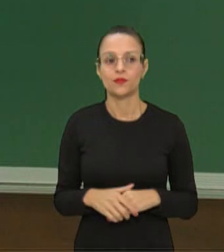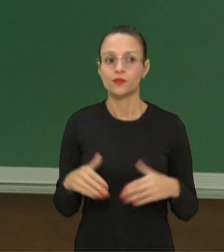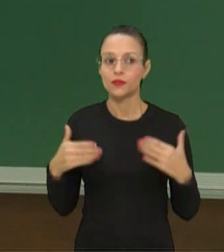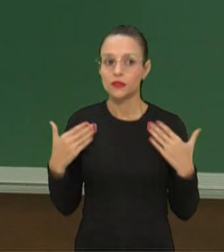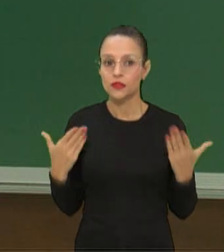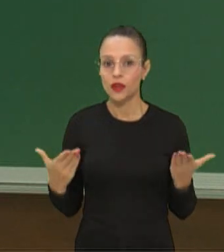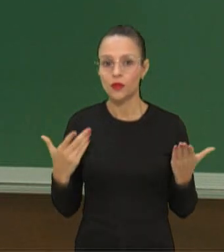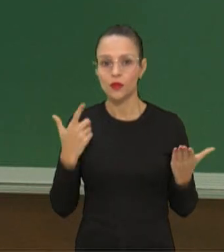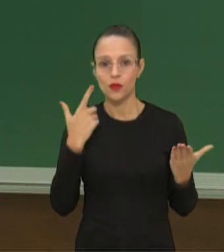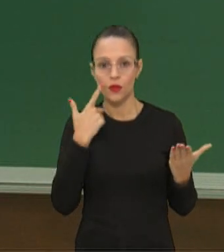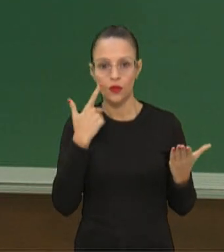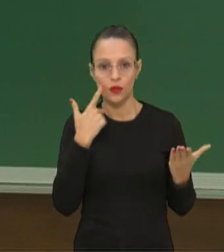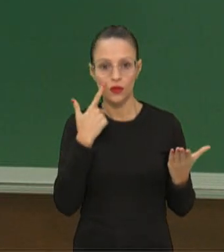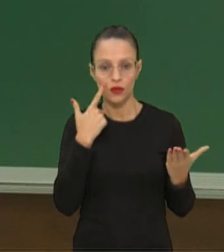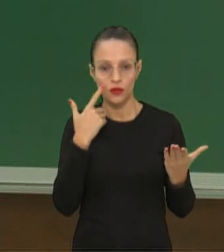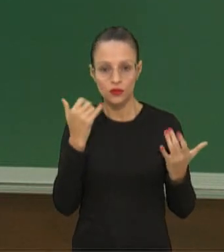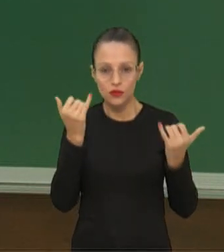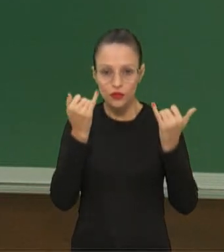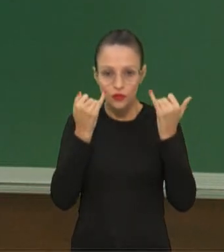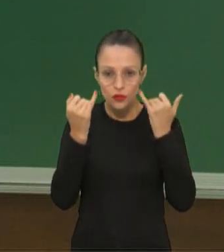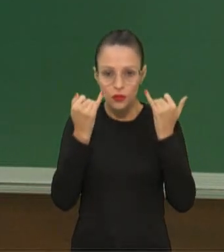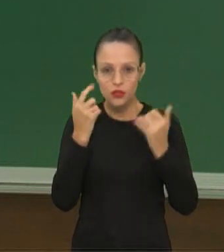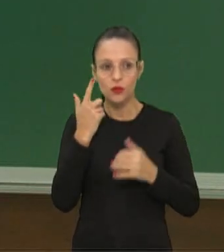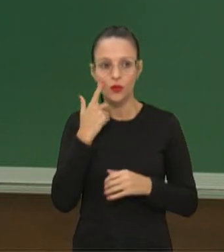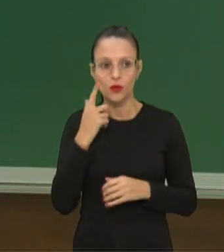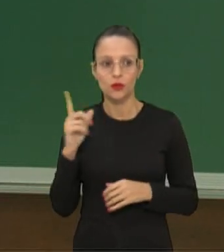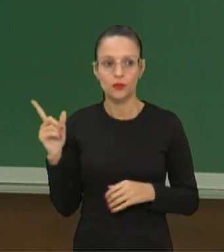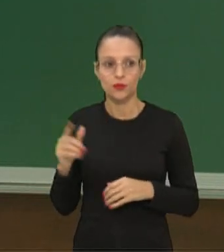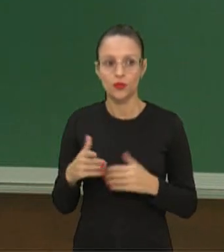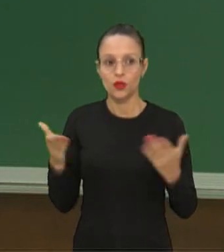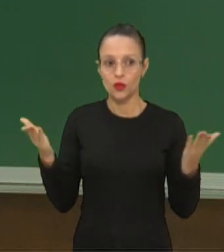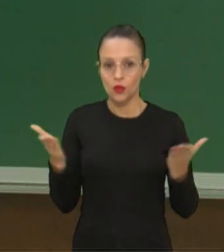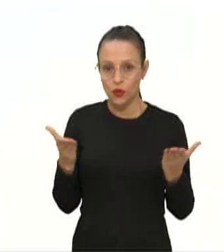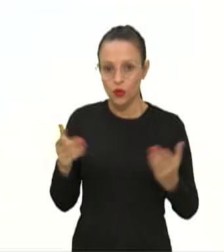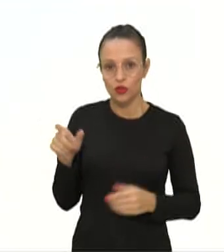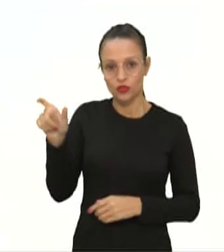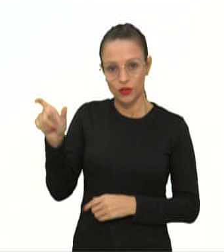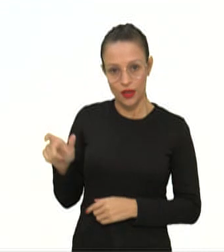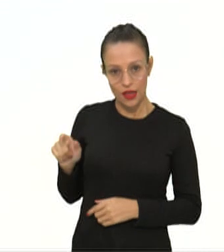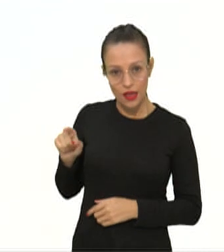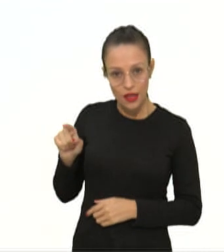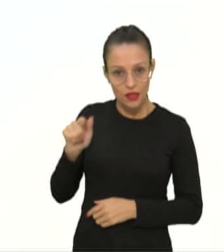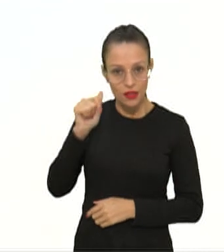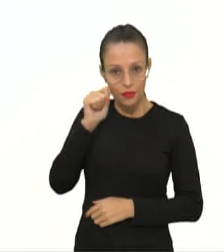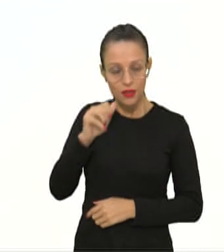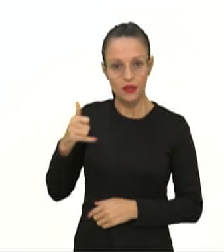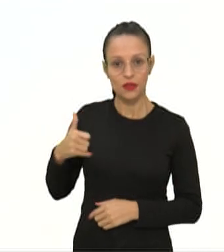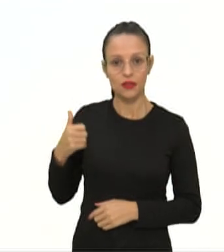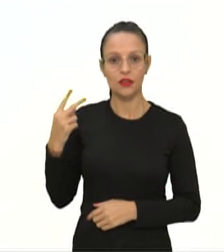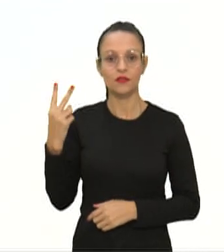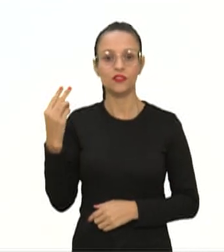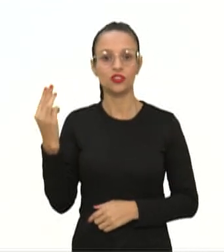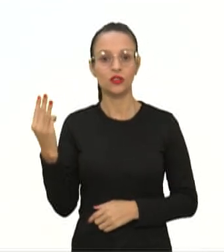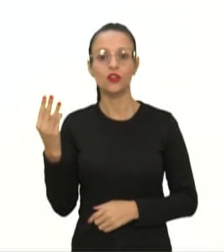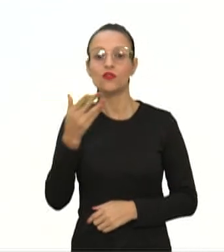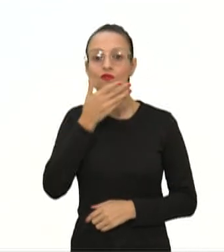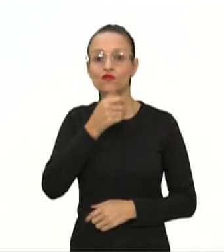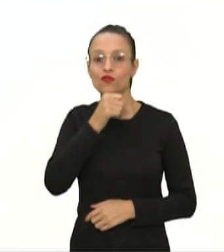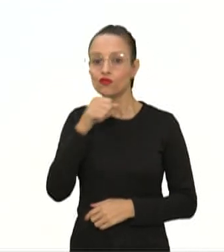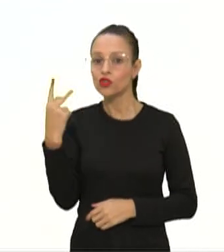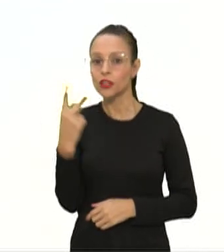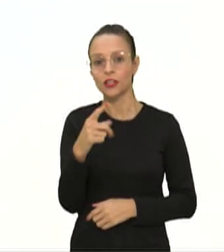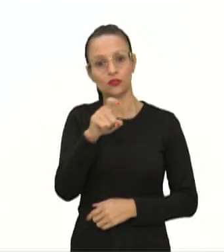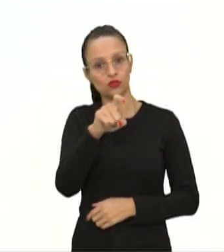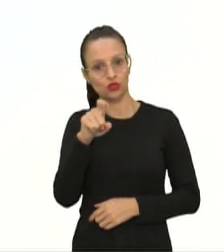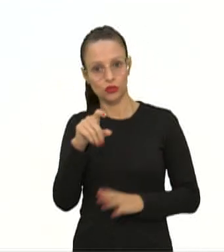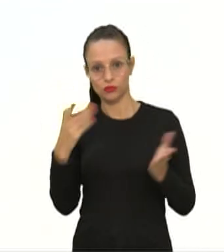Então, vamos interpretar as informações do enunciado. Dá uma olhada. Hoje a Aninha tem 23 anos. E o avô tem quantos anos? X. Não